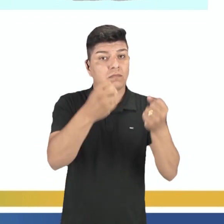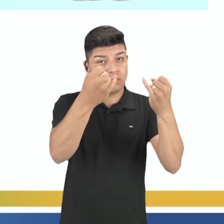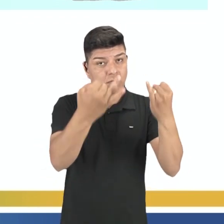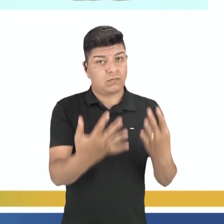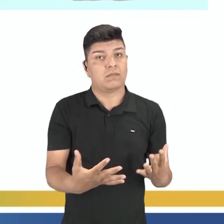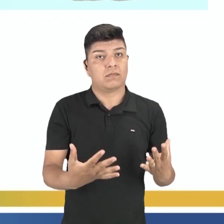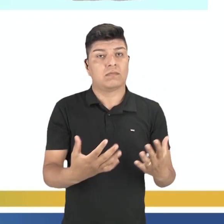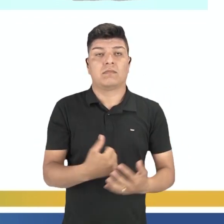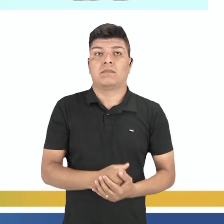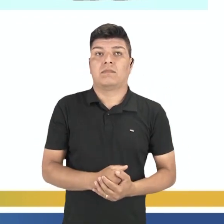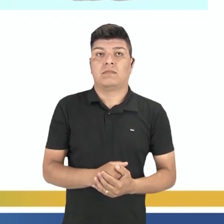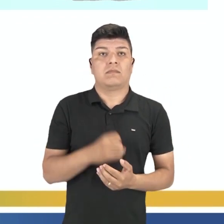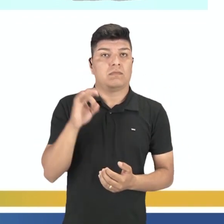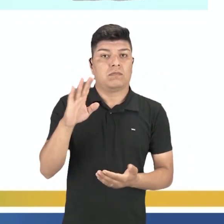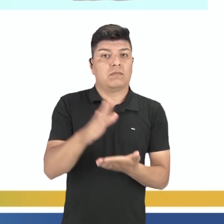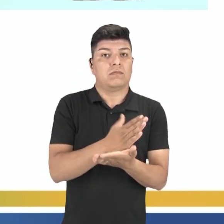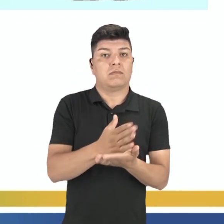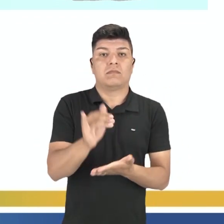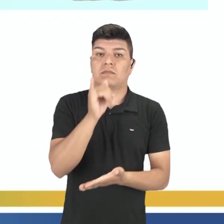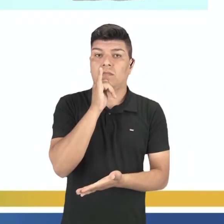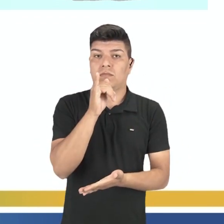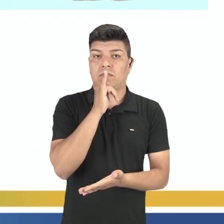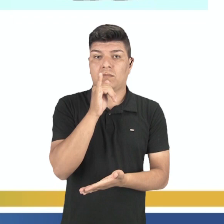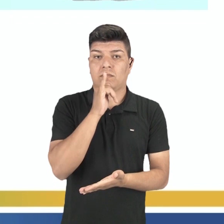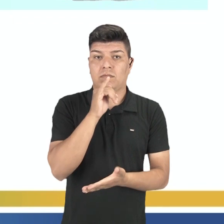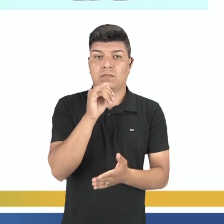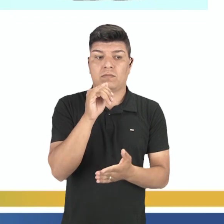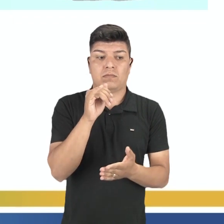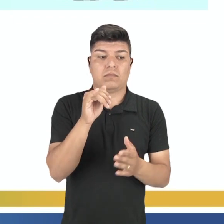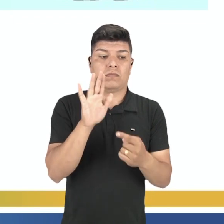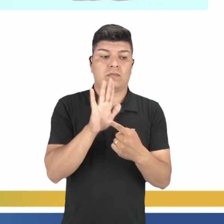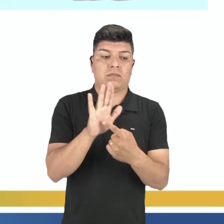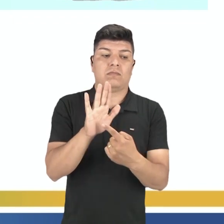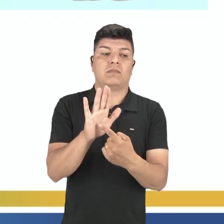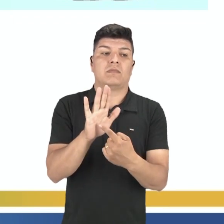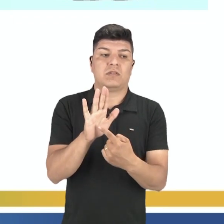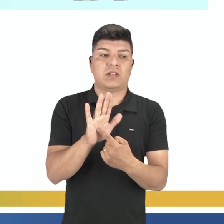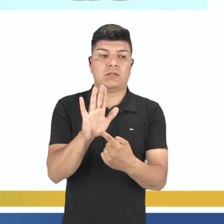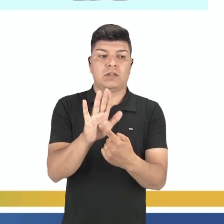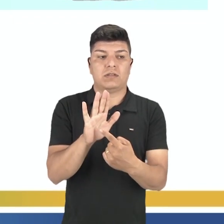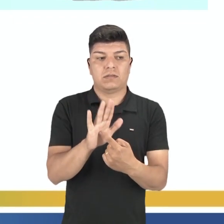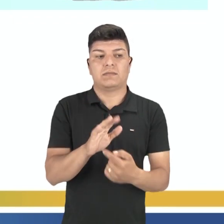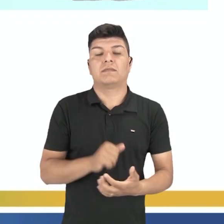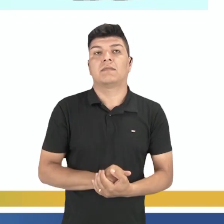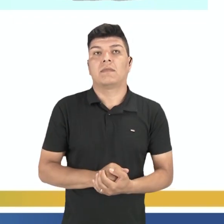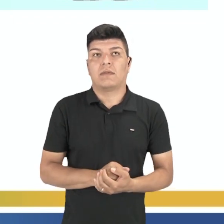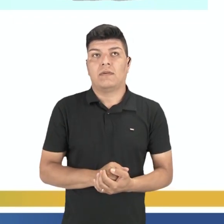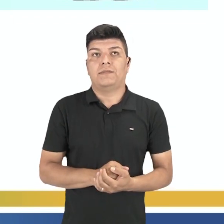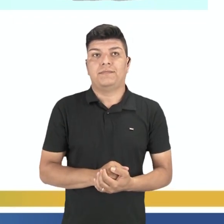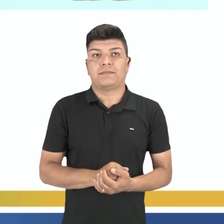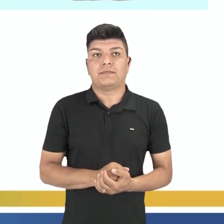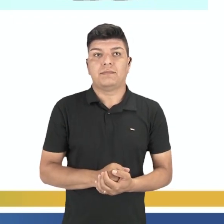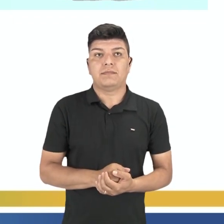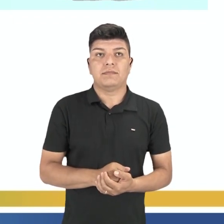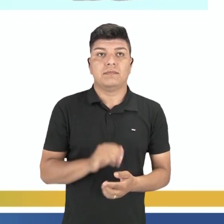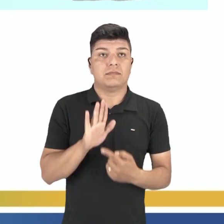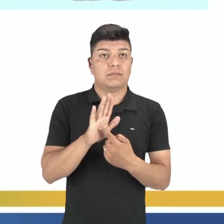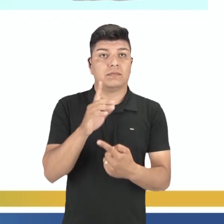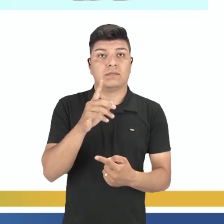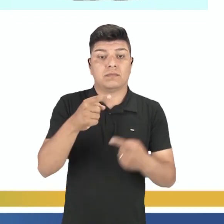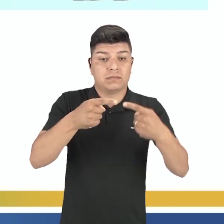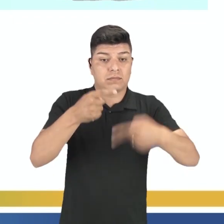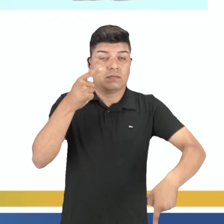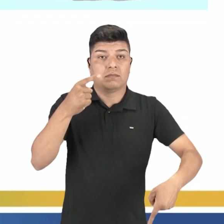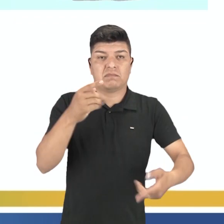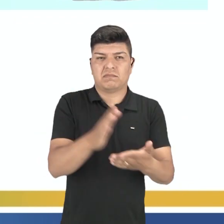sobre isso. Aqui são só alguns exemplos, alguns recortes desse estatuto, certo? Ali quando ele diz, por exemplo, é